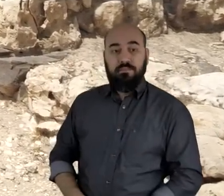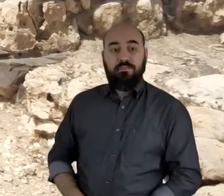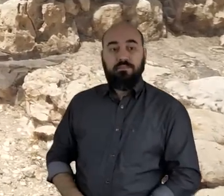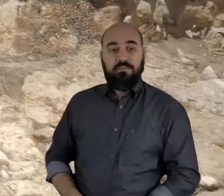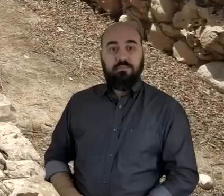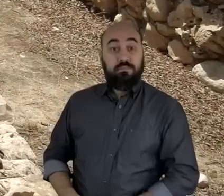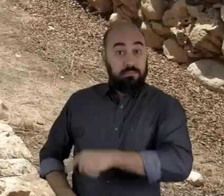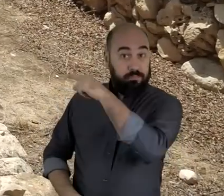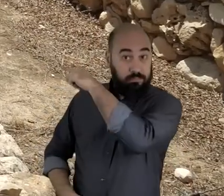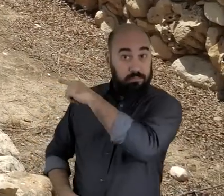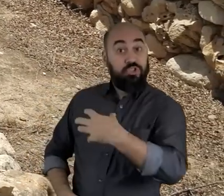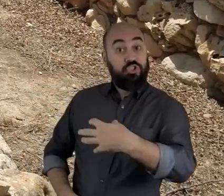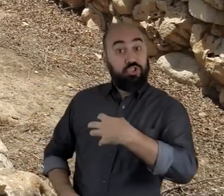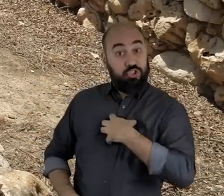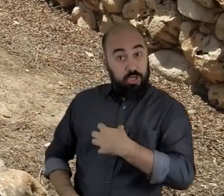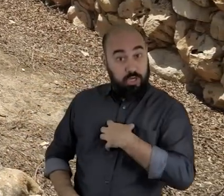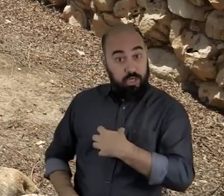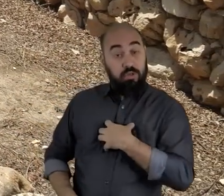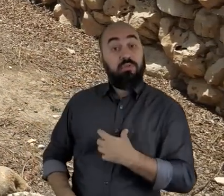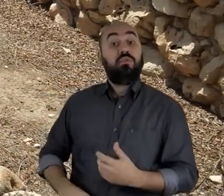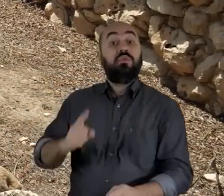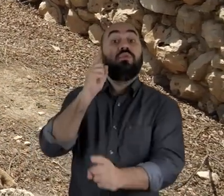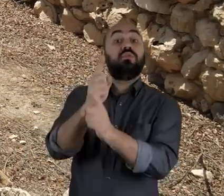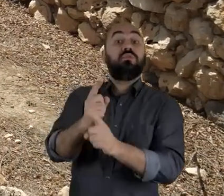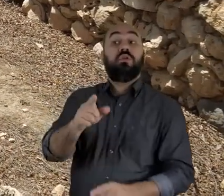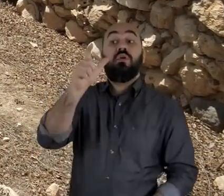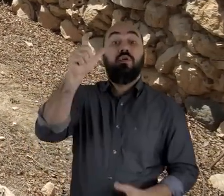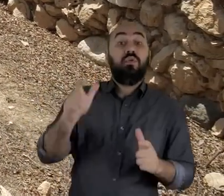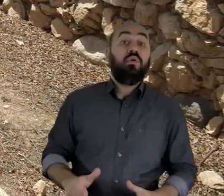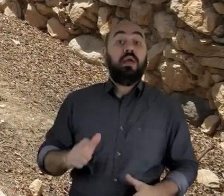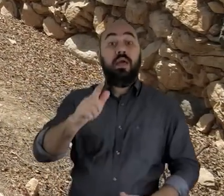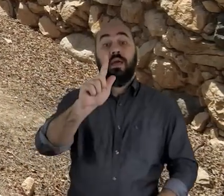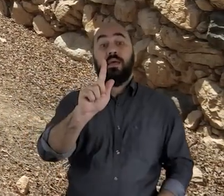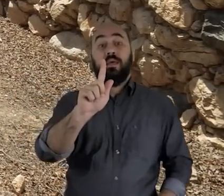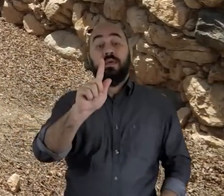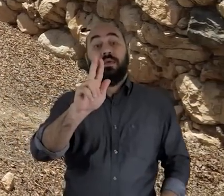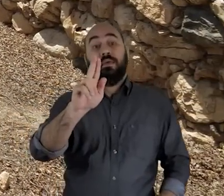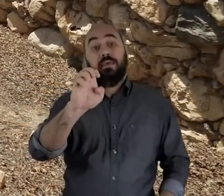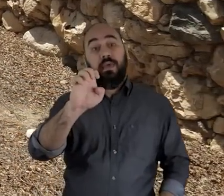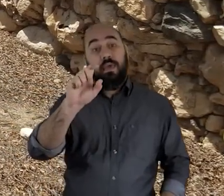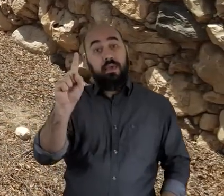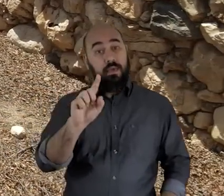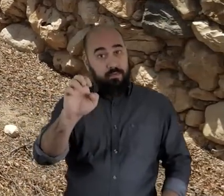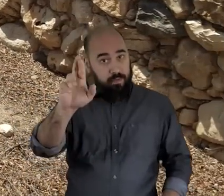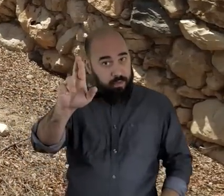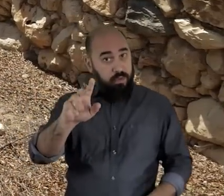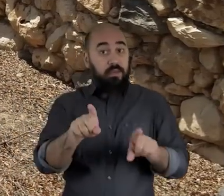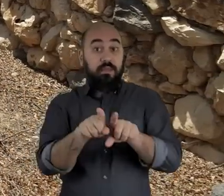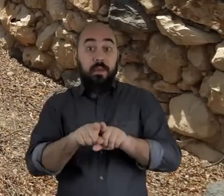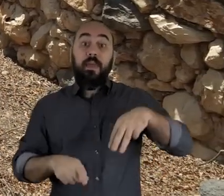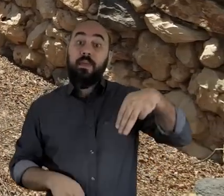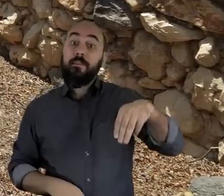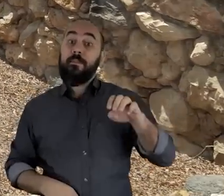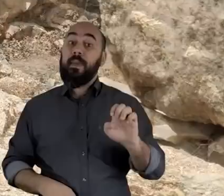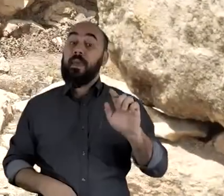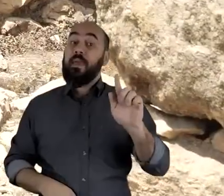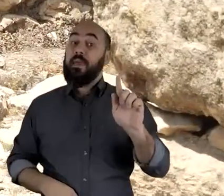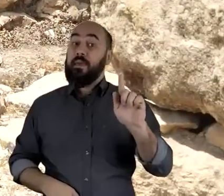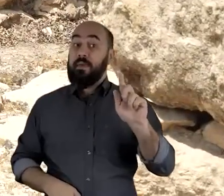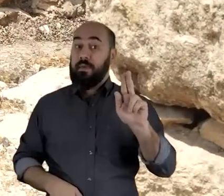outro. Esse mesmo estilo arquitetônico aqui, nós encontramos na cidade de Gezer e na cidade de Meguido, as